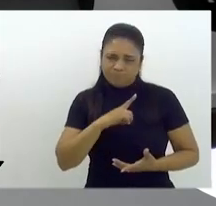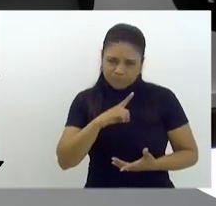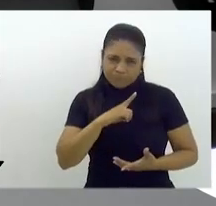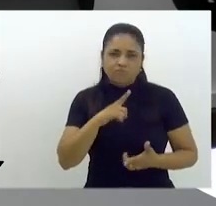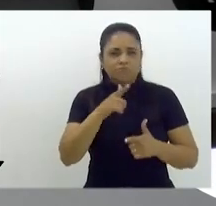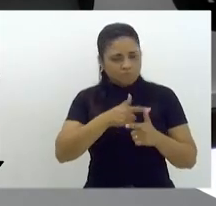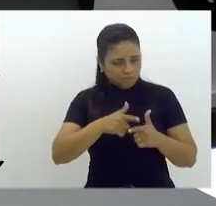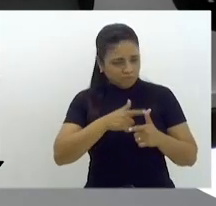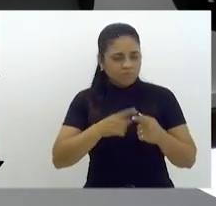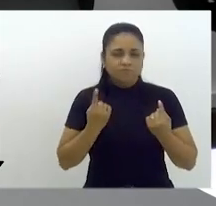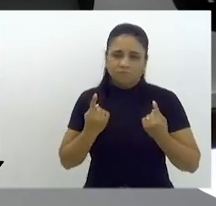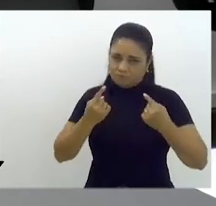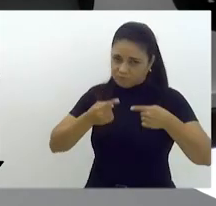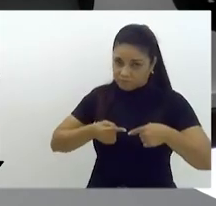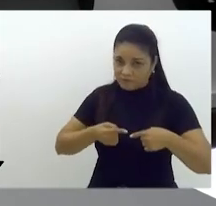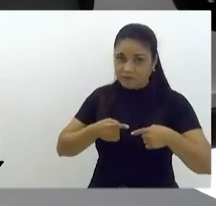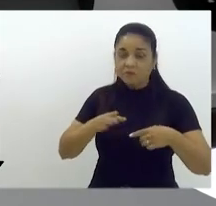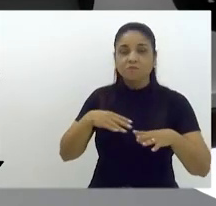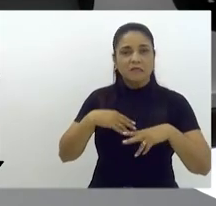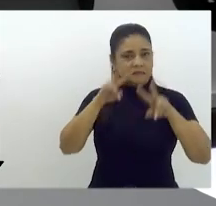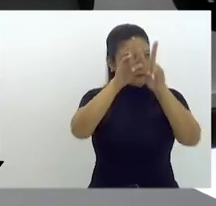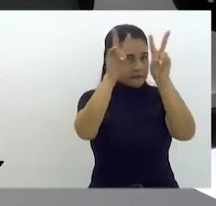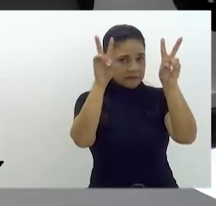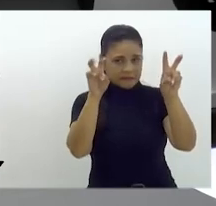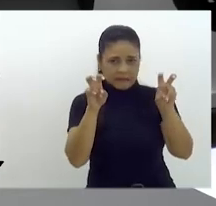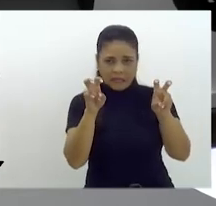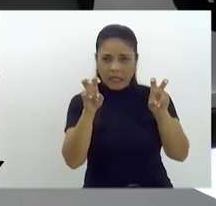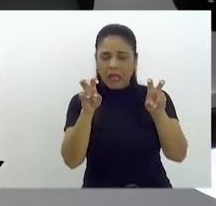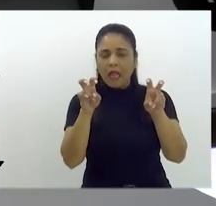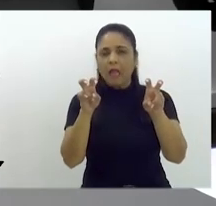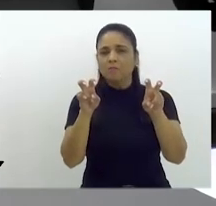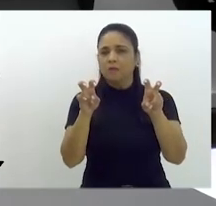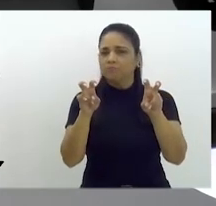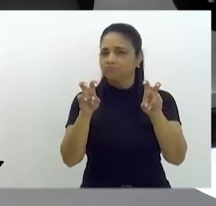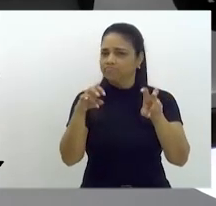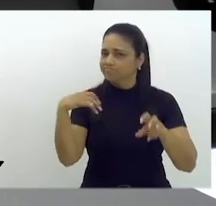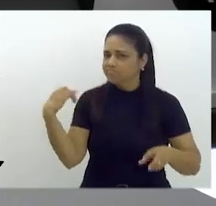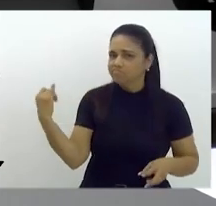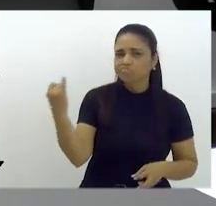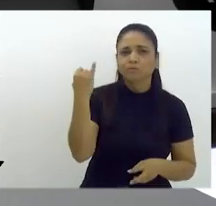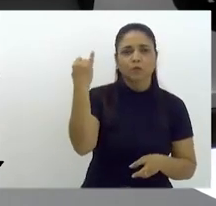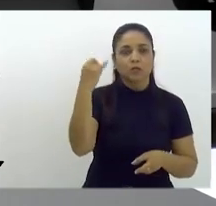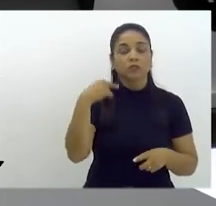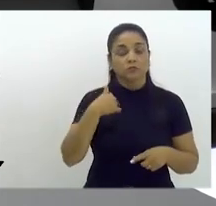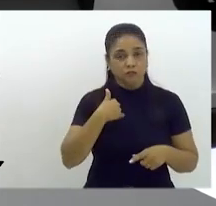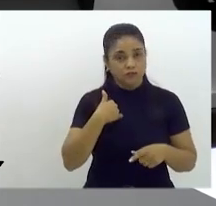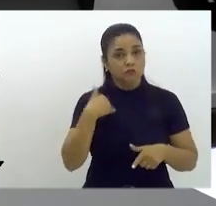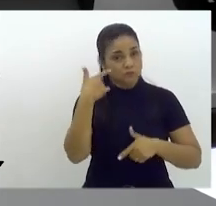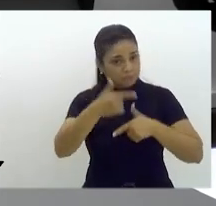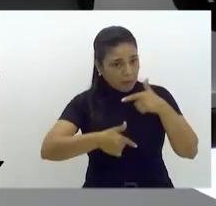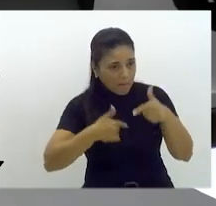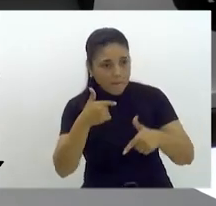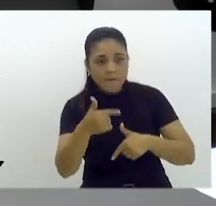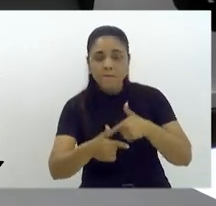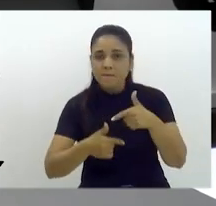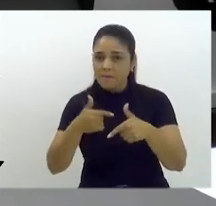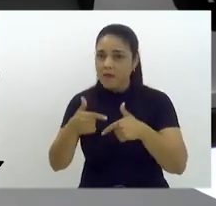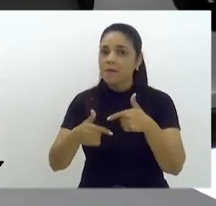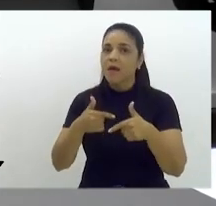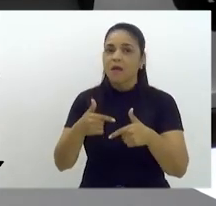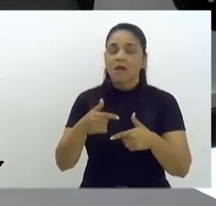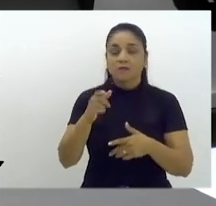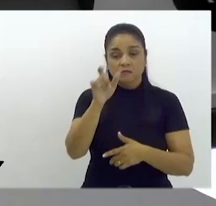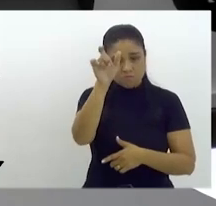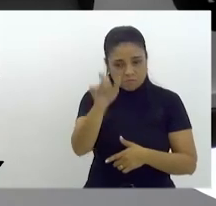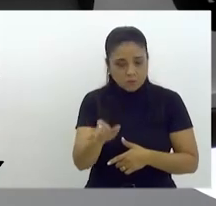muitos muitos desafios mas é um tema de uma que sobrecarrega a gente muito né porque as pessoas levam